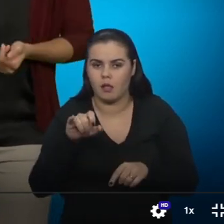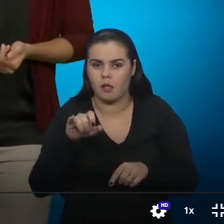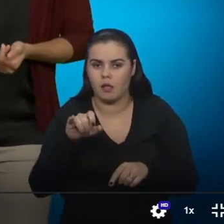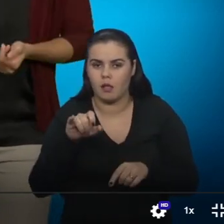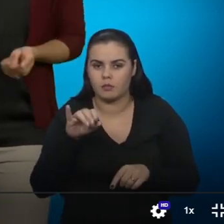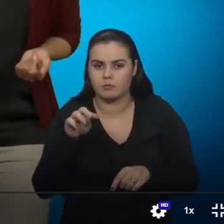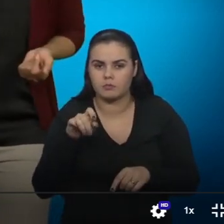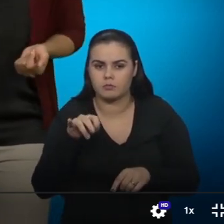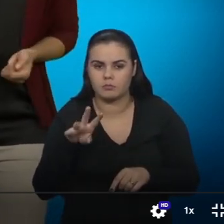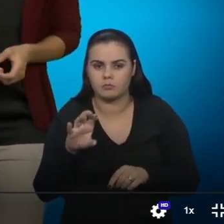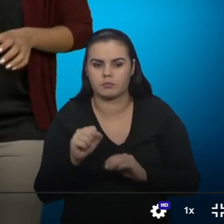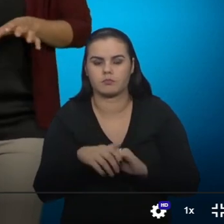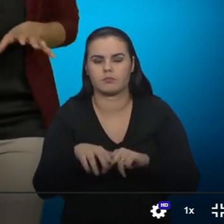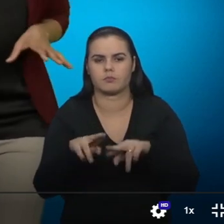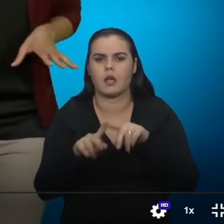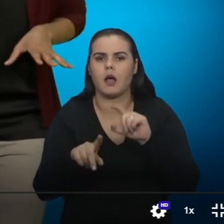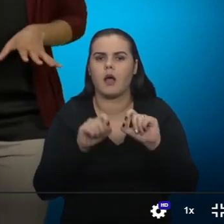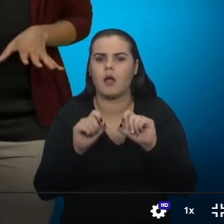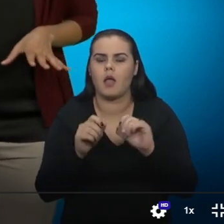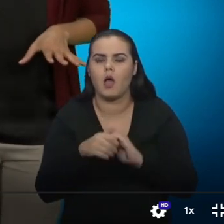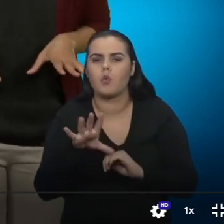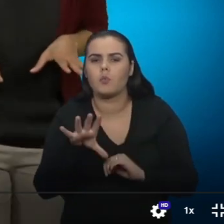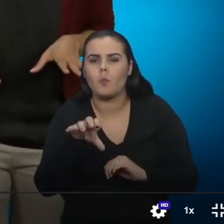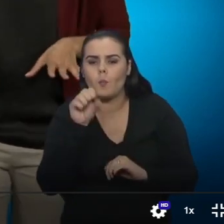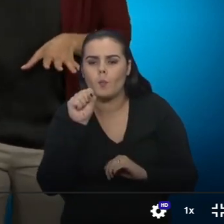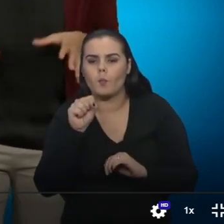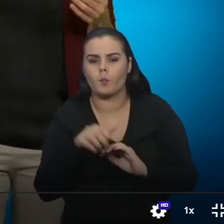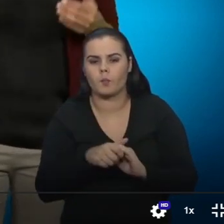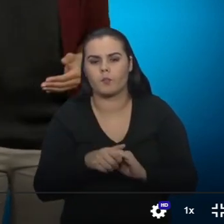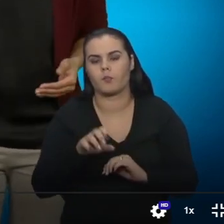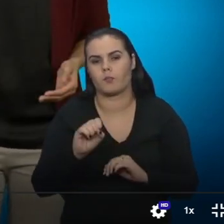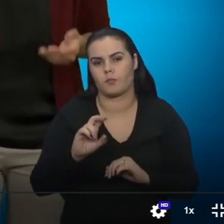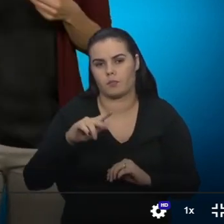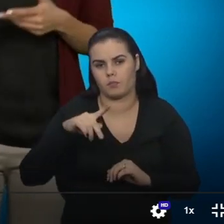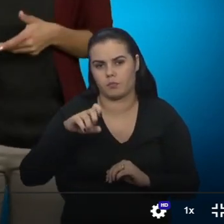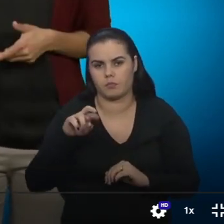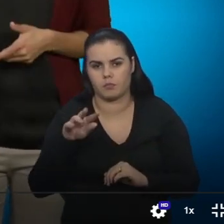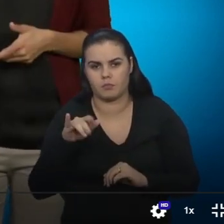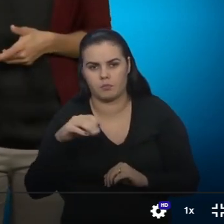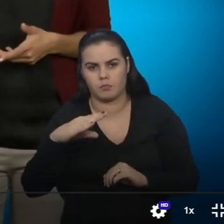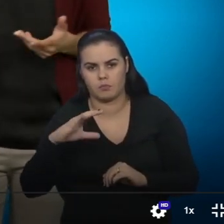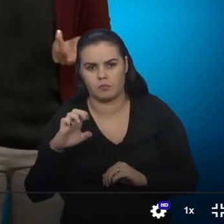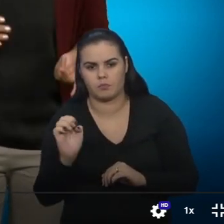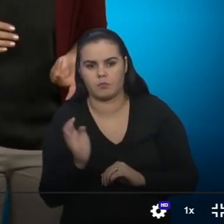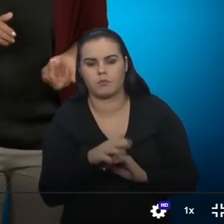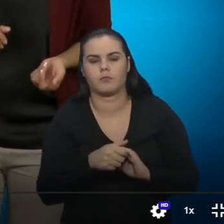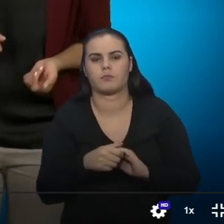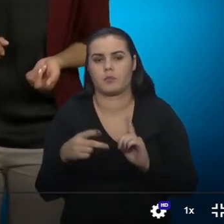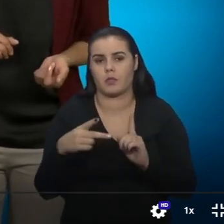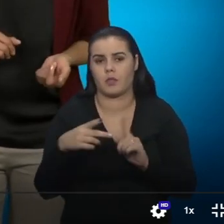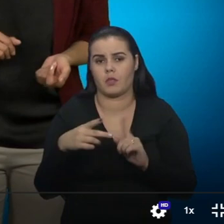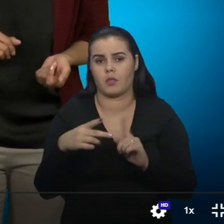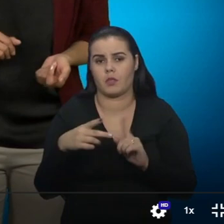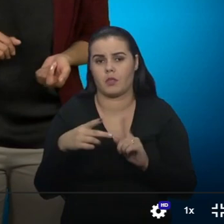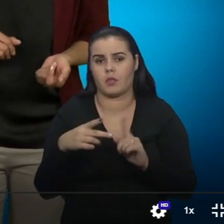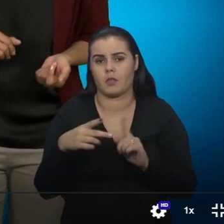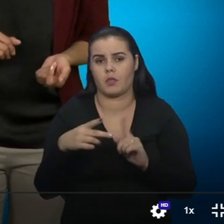à superfície. Já a função dos solventes é conferir viscosidade adequada para a